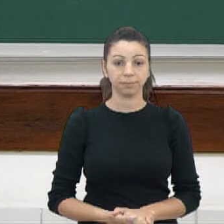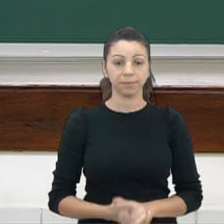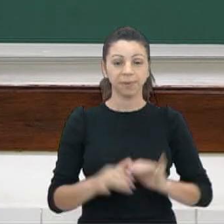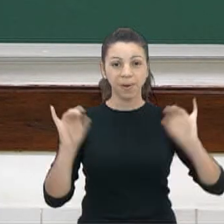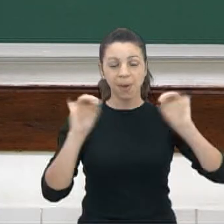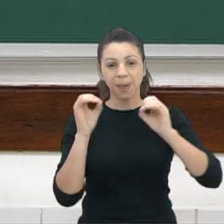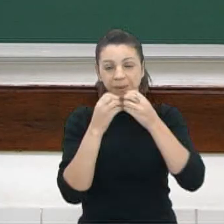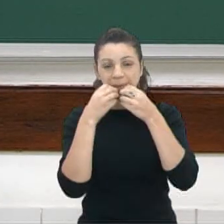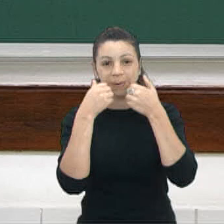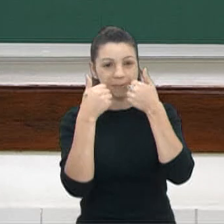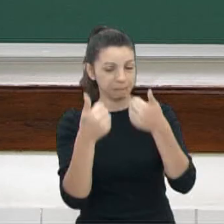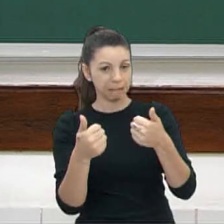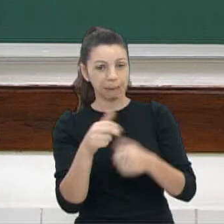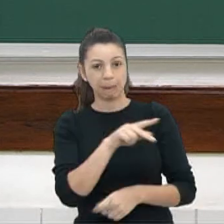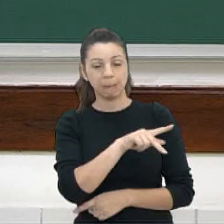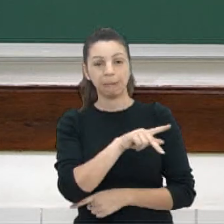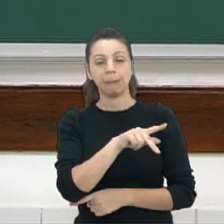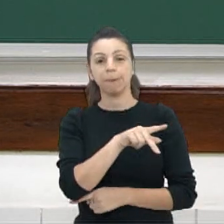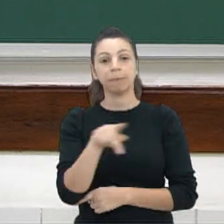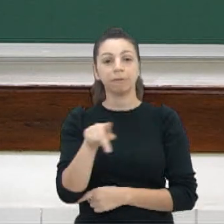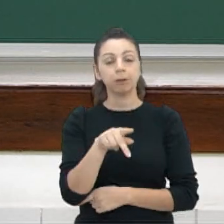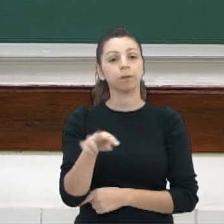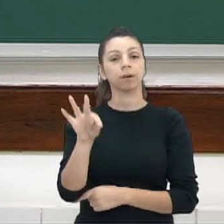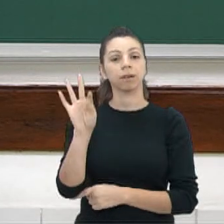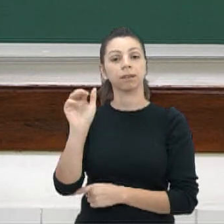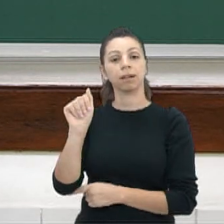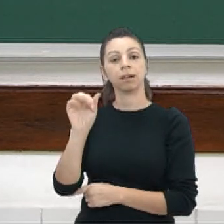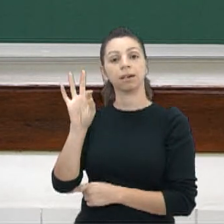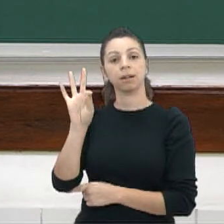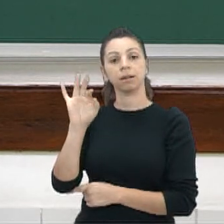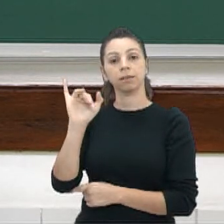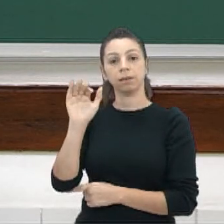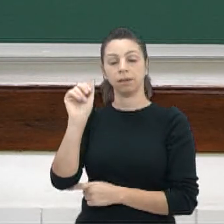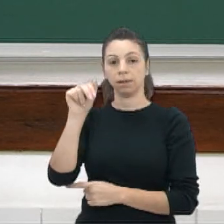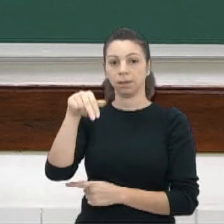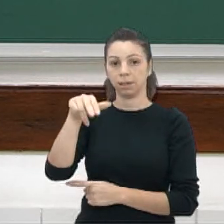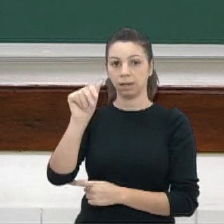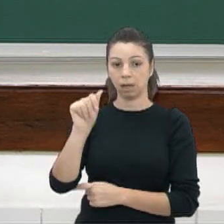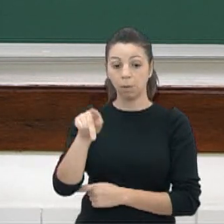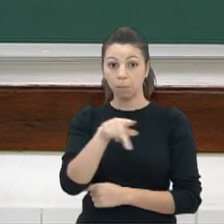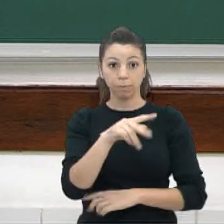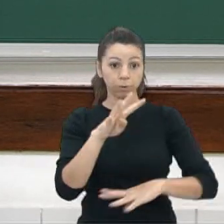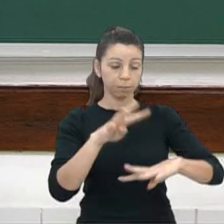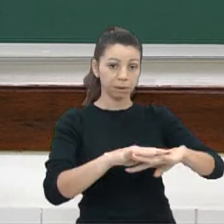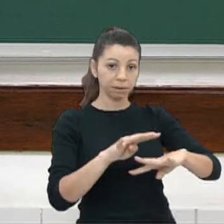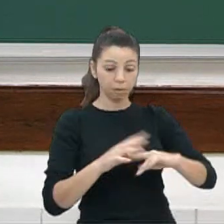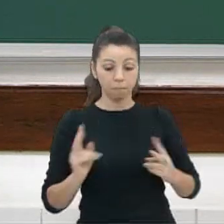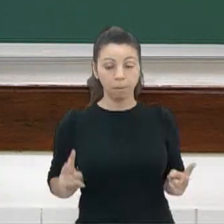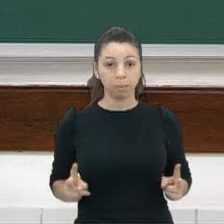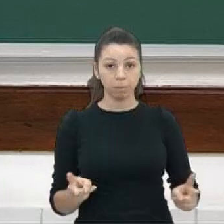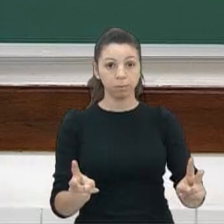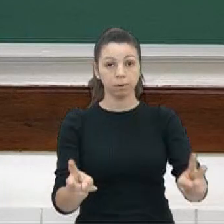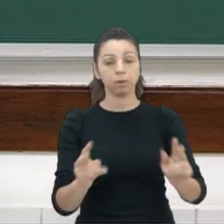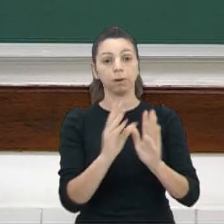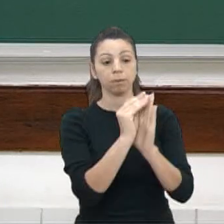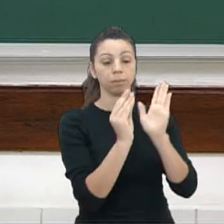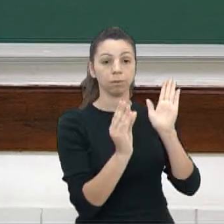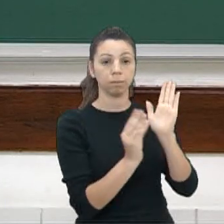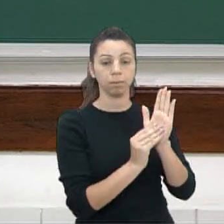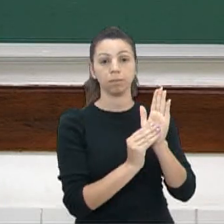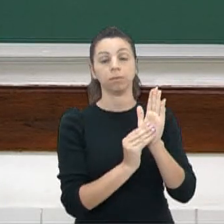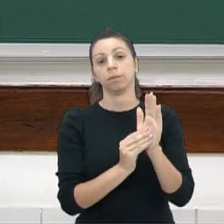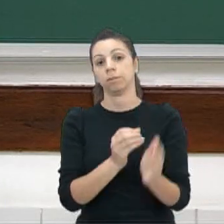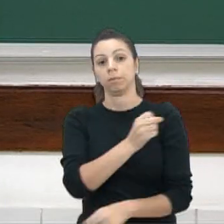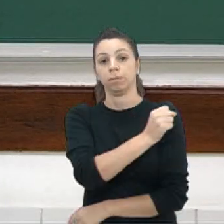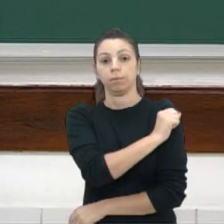Olá, tudo bem? O meu nome é Tatiana, sou professora de matemática e nós estamos aqui para dar continuidade ao conteúdo do